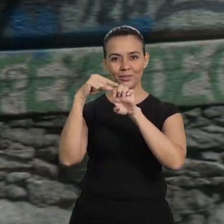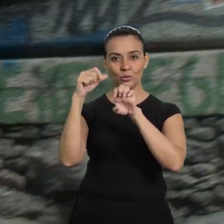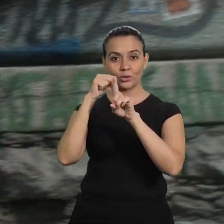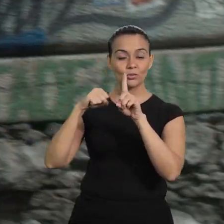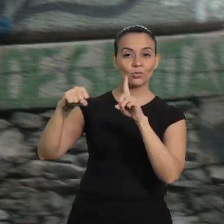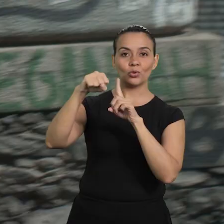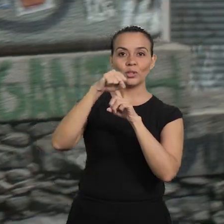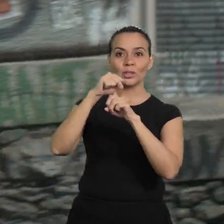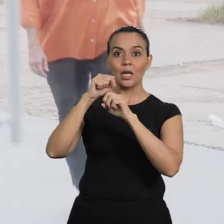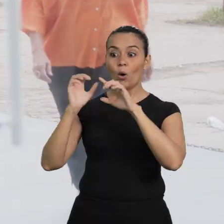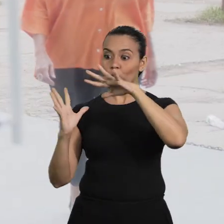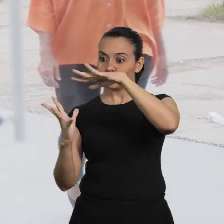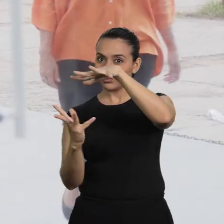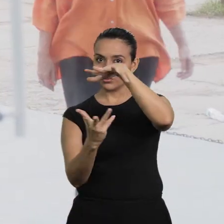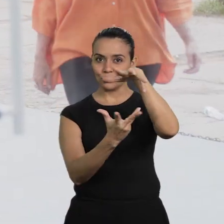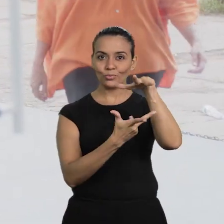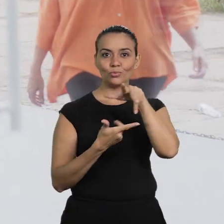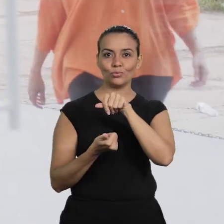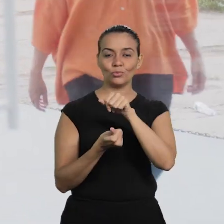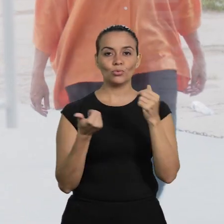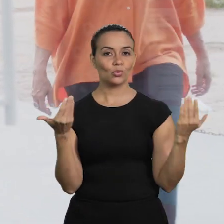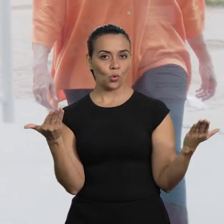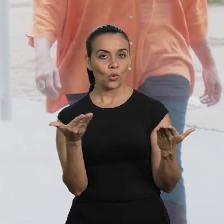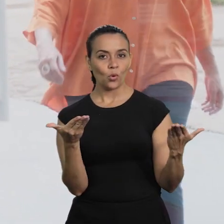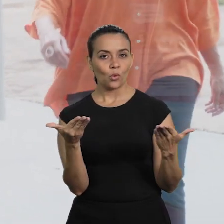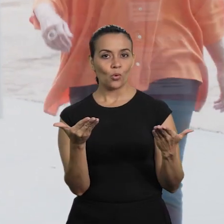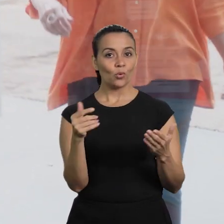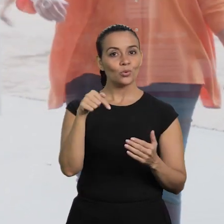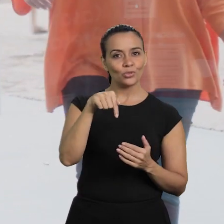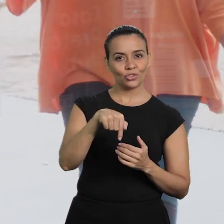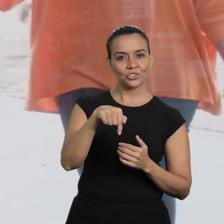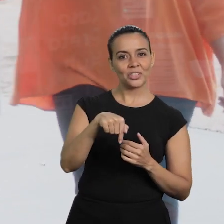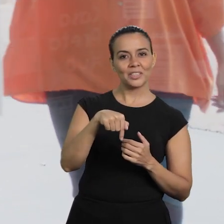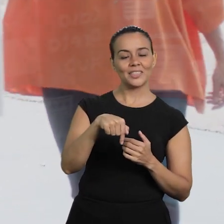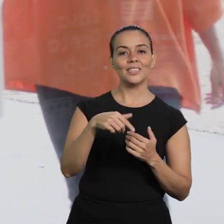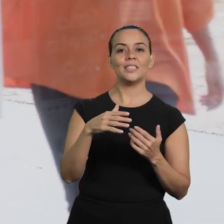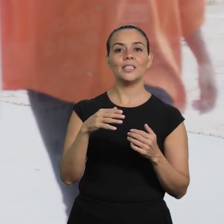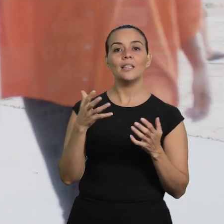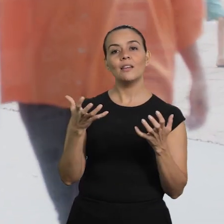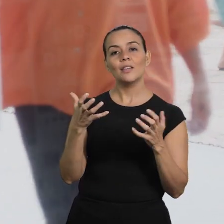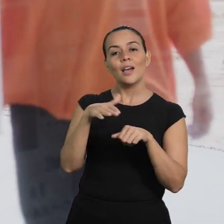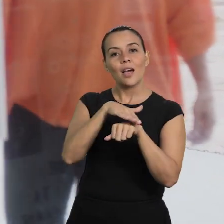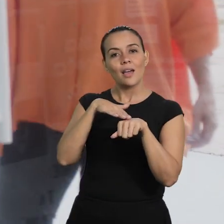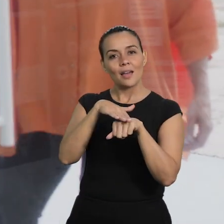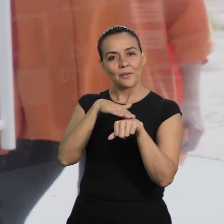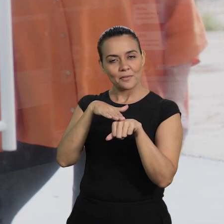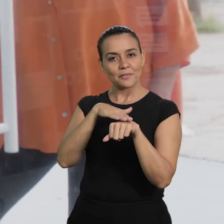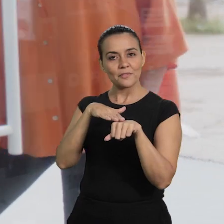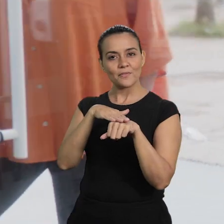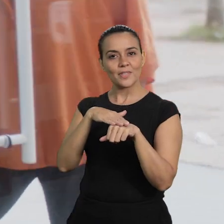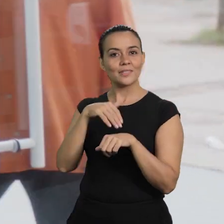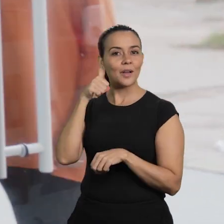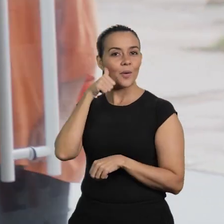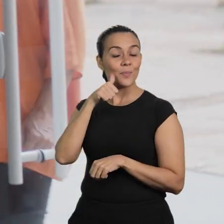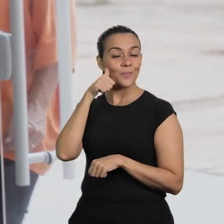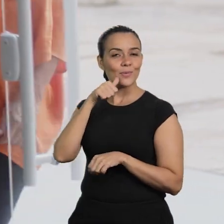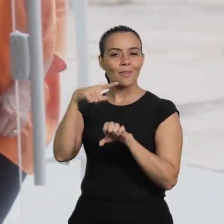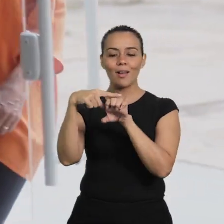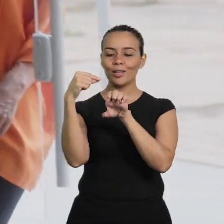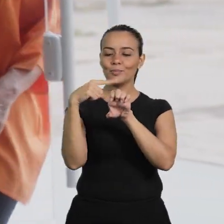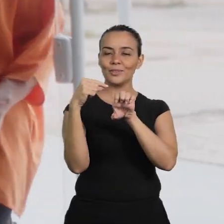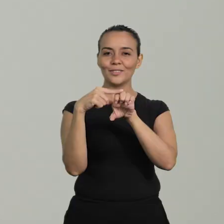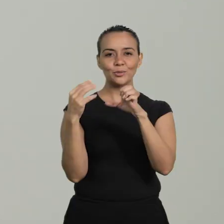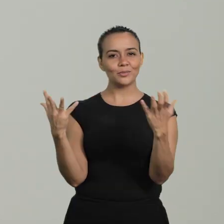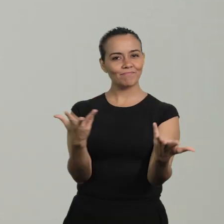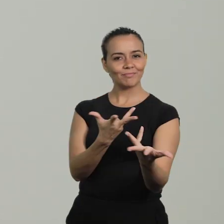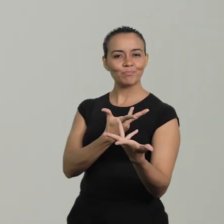no mundo todo. Nós estamos aqui hoje na Preta Hub para conversar com empreendedoras